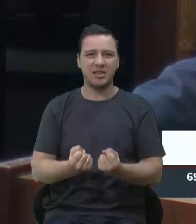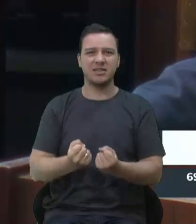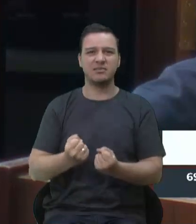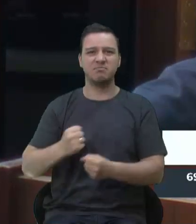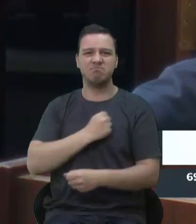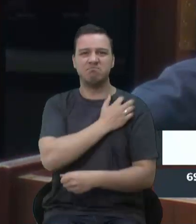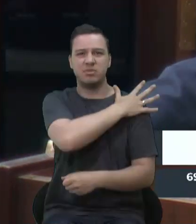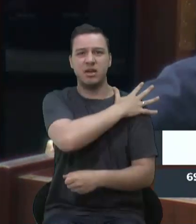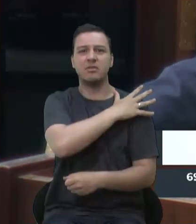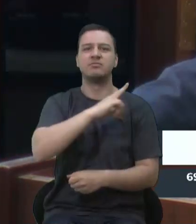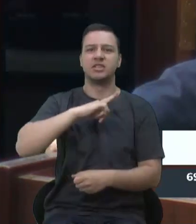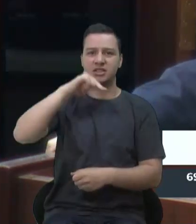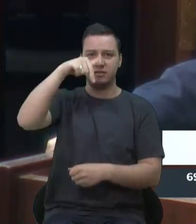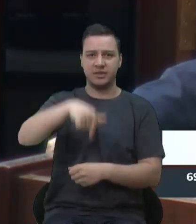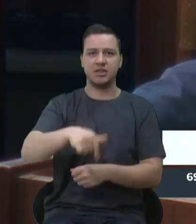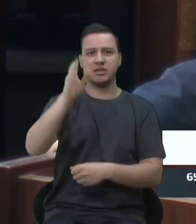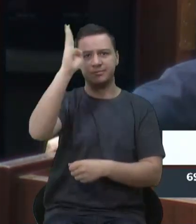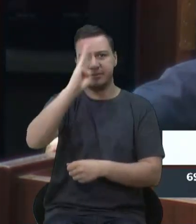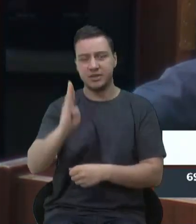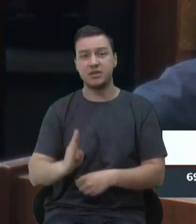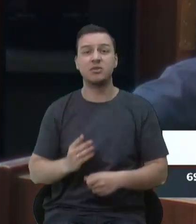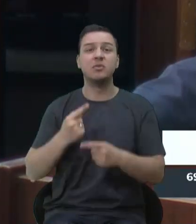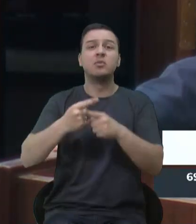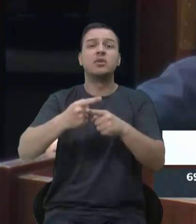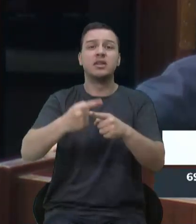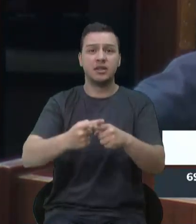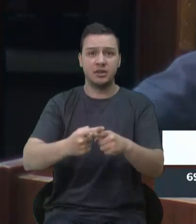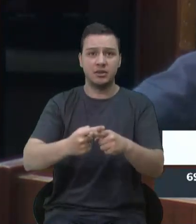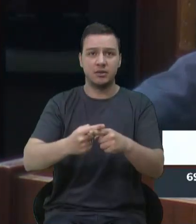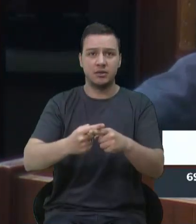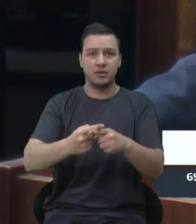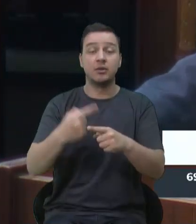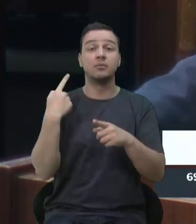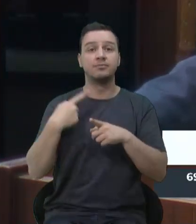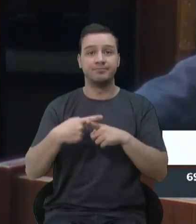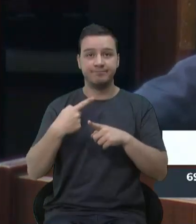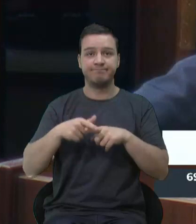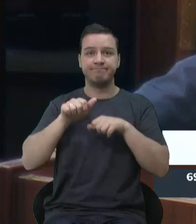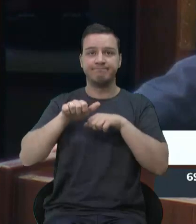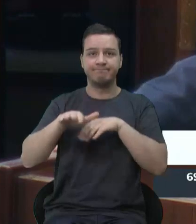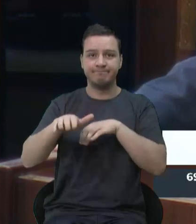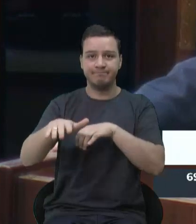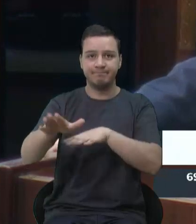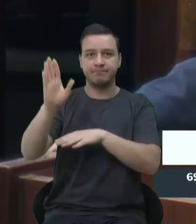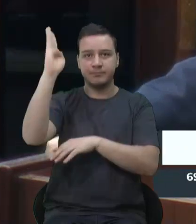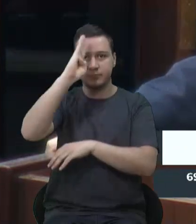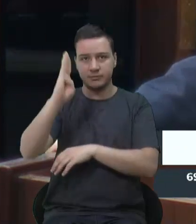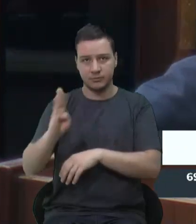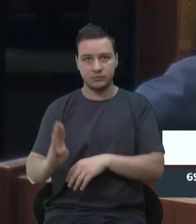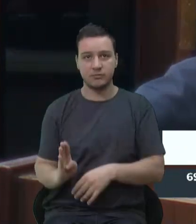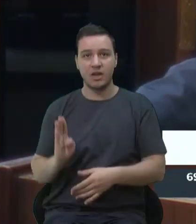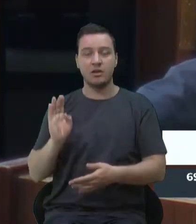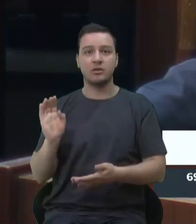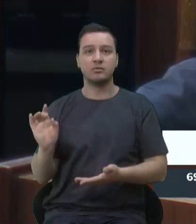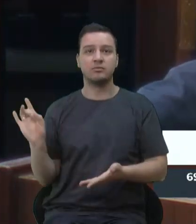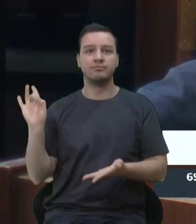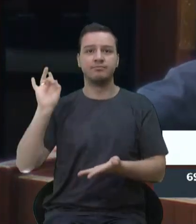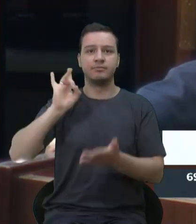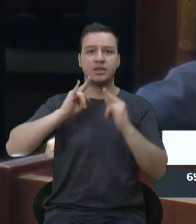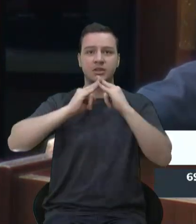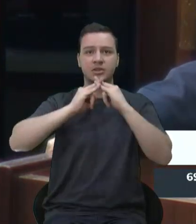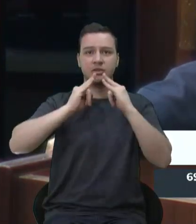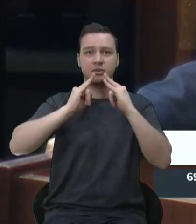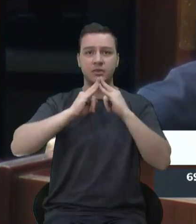nossa pátria. E por quê? Porque o Exército Brasileiro, como instituição, passou a